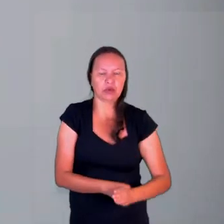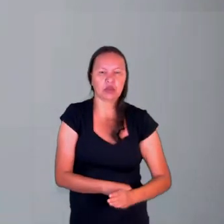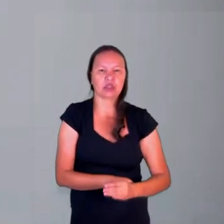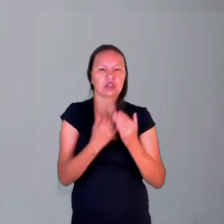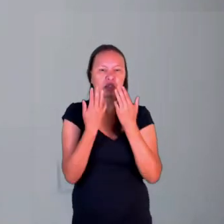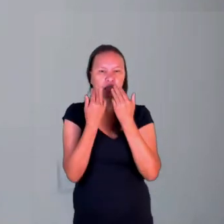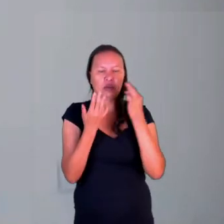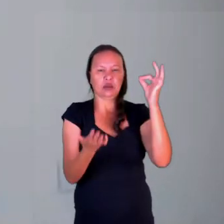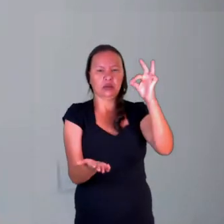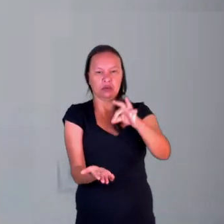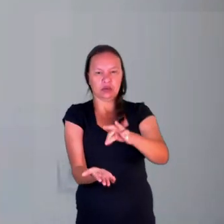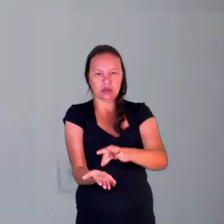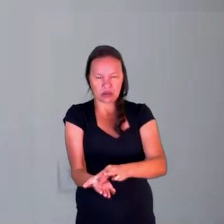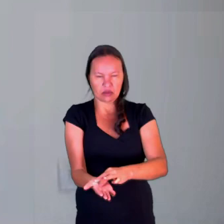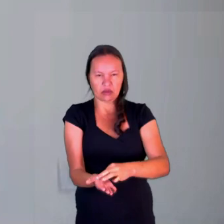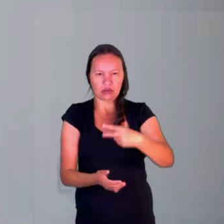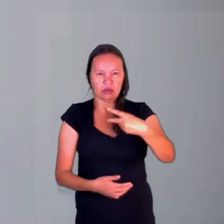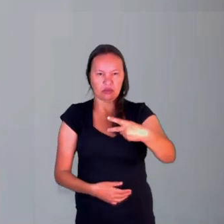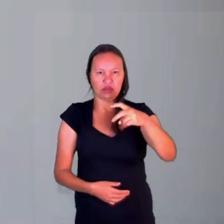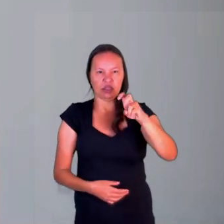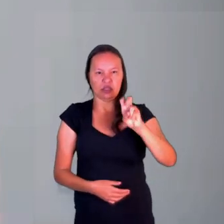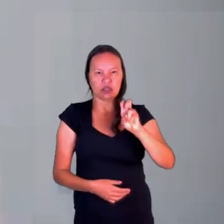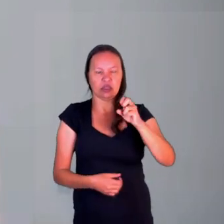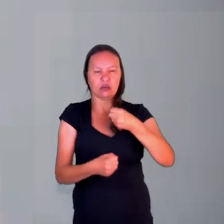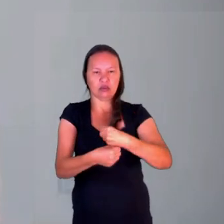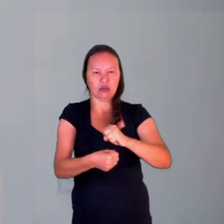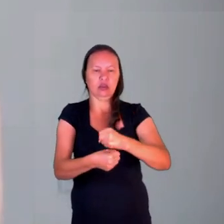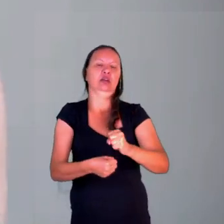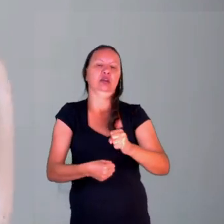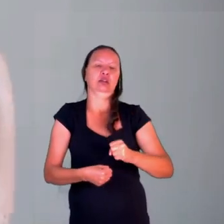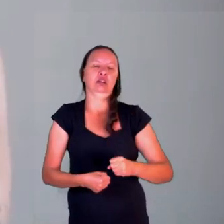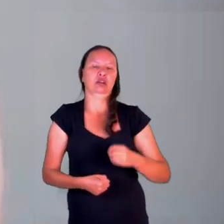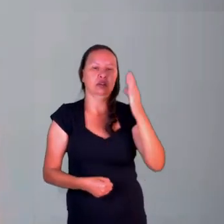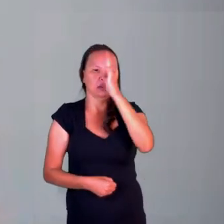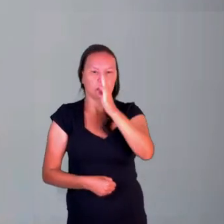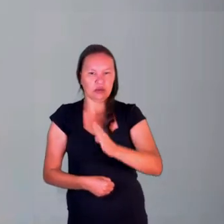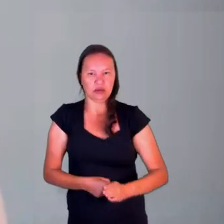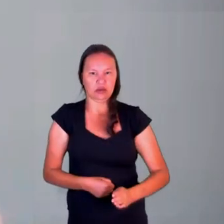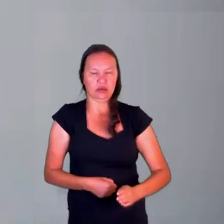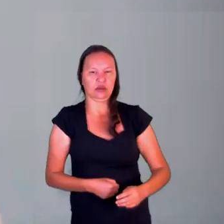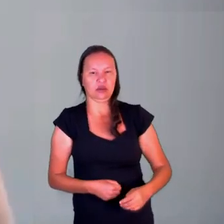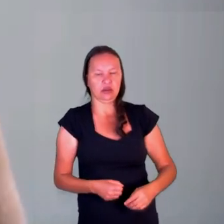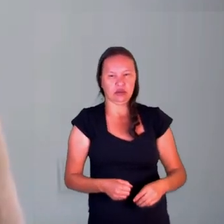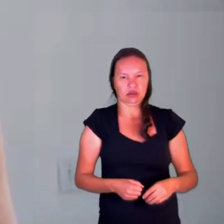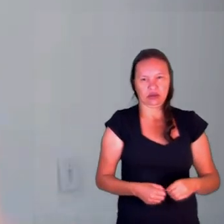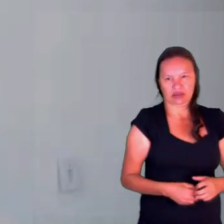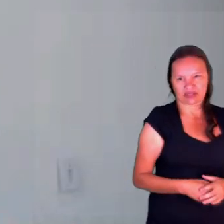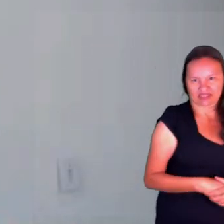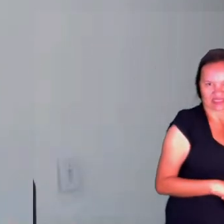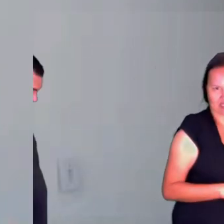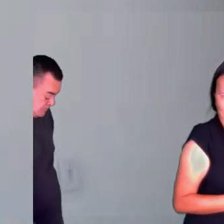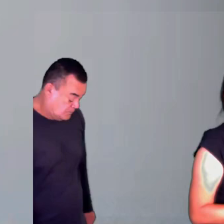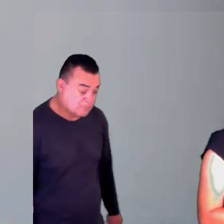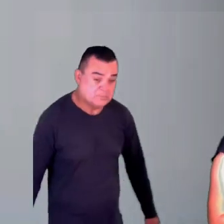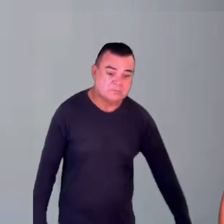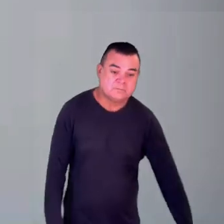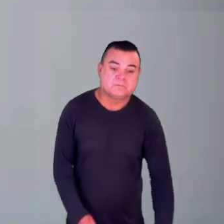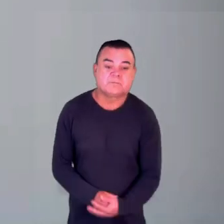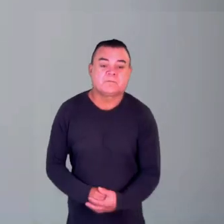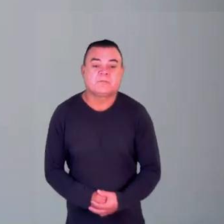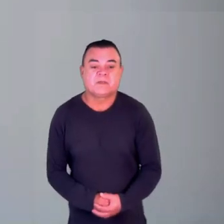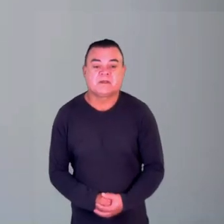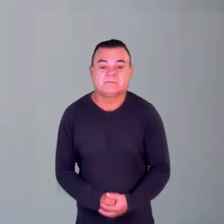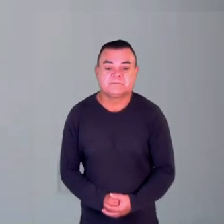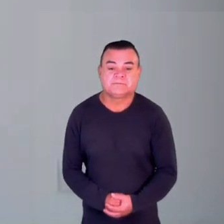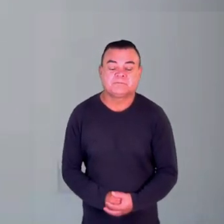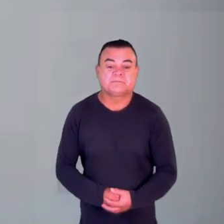que completa esse ano 25 anos e também a fian Brasil né que faz 23 anos miram Nossa companheira aí do